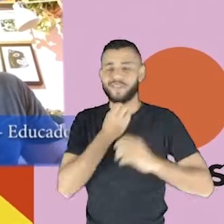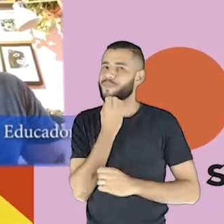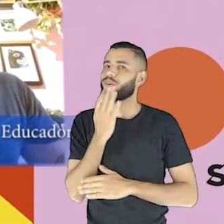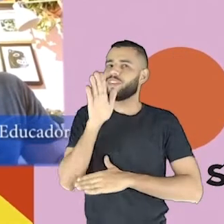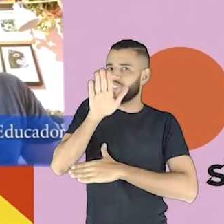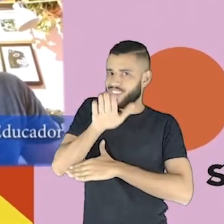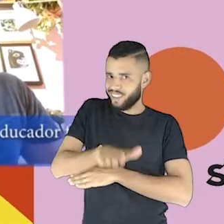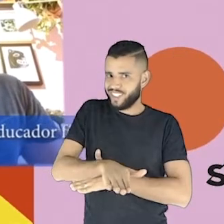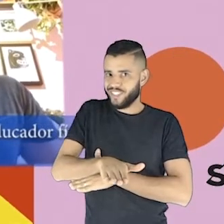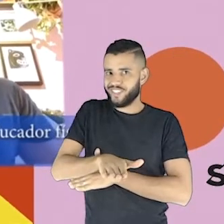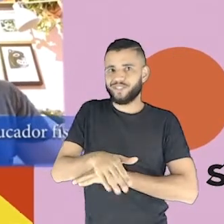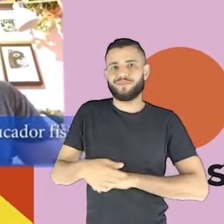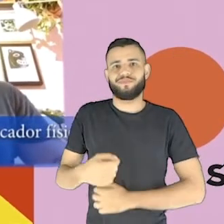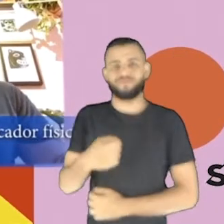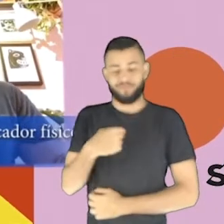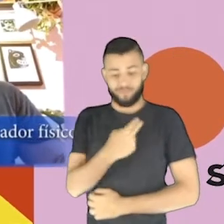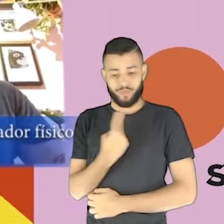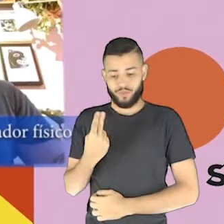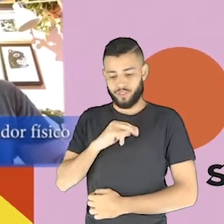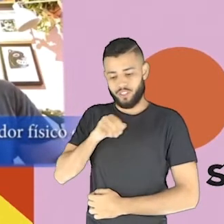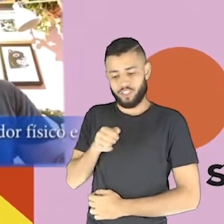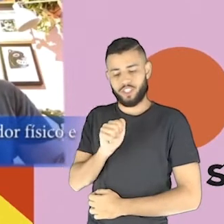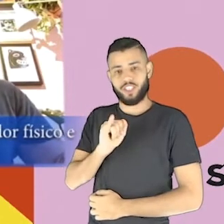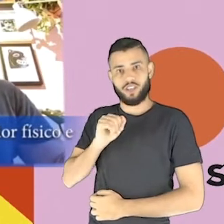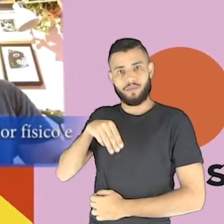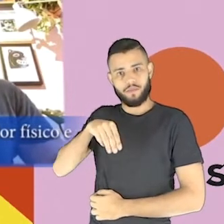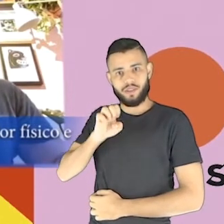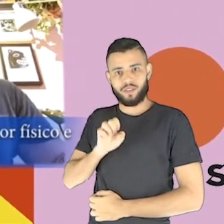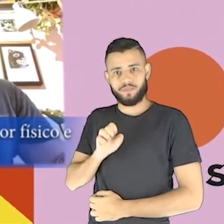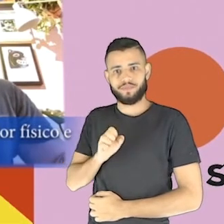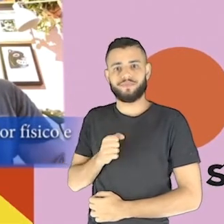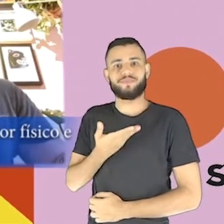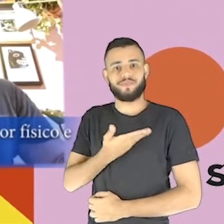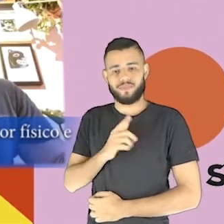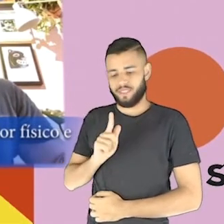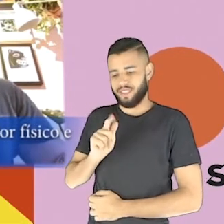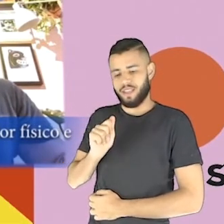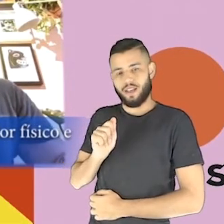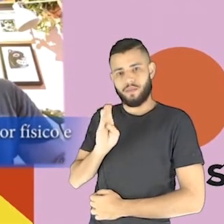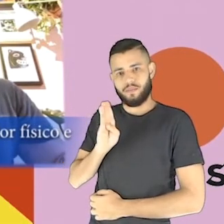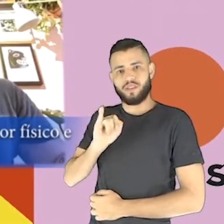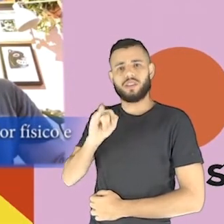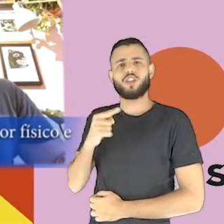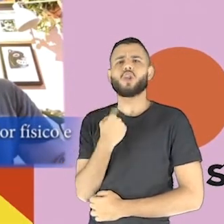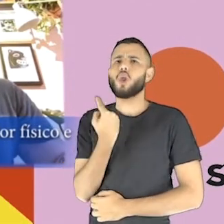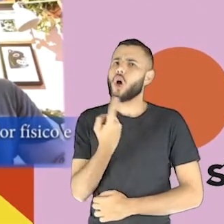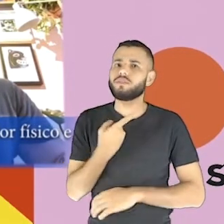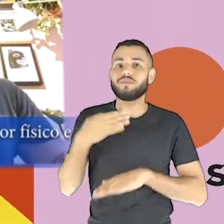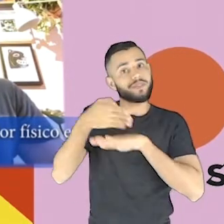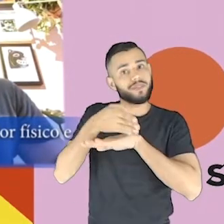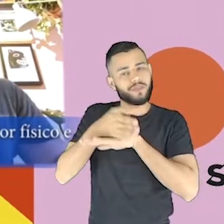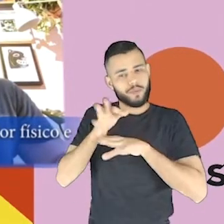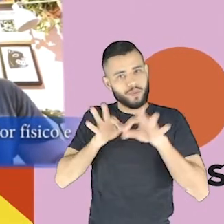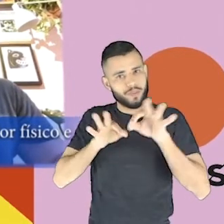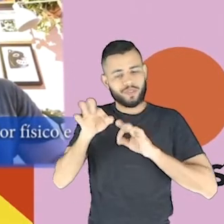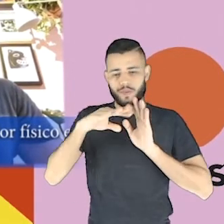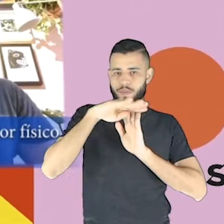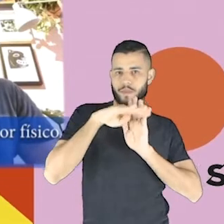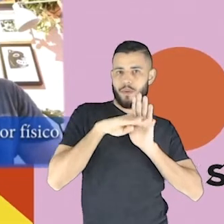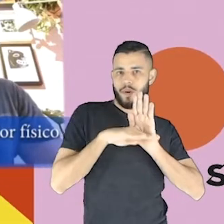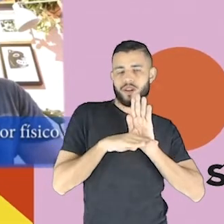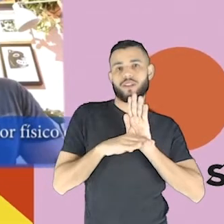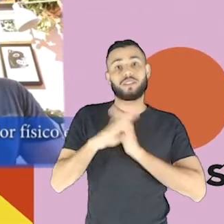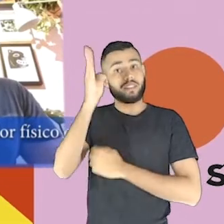Olá pessoal, boa tarde. Eu, Jaime, ela, Gabi, nós fazemos parte da programação do Sesc